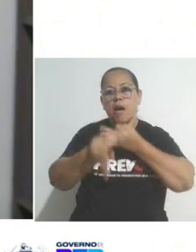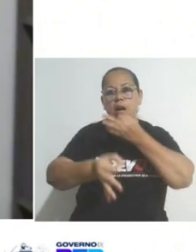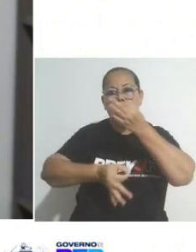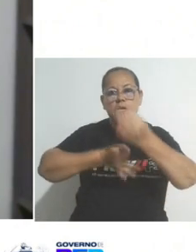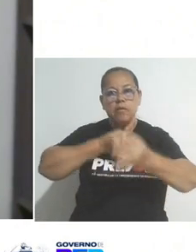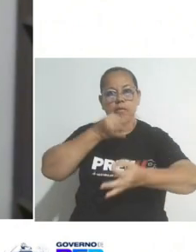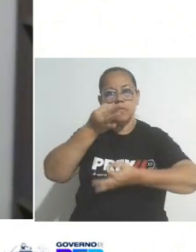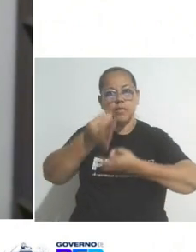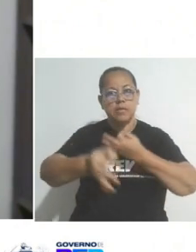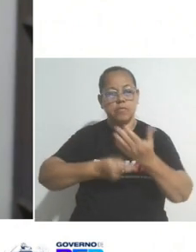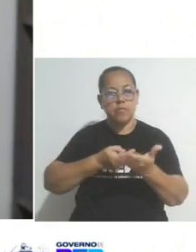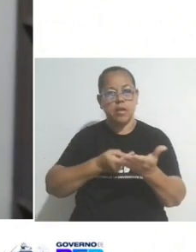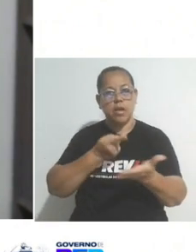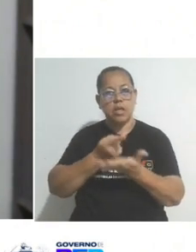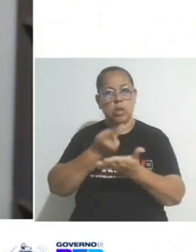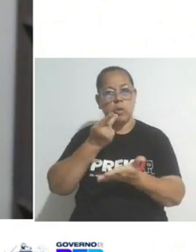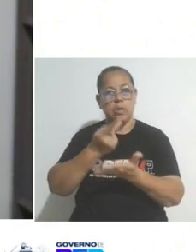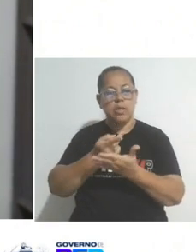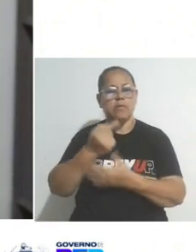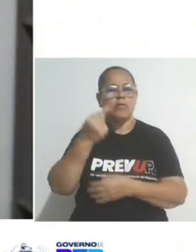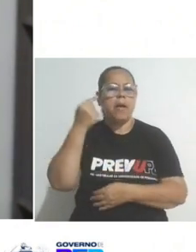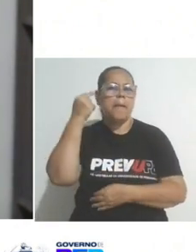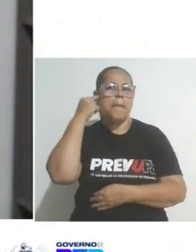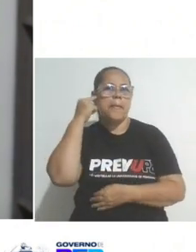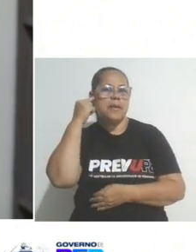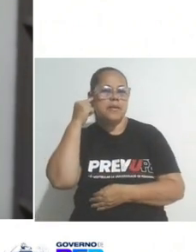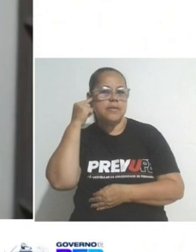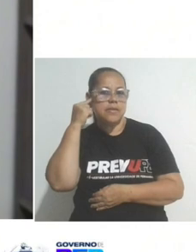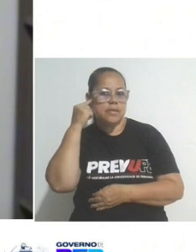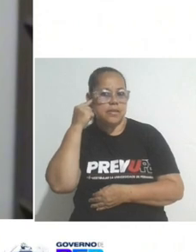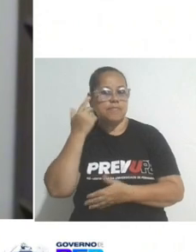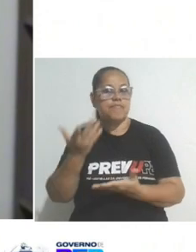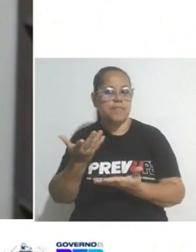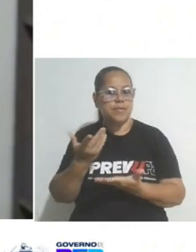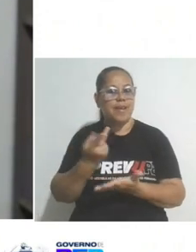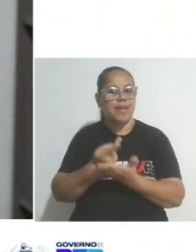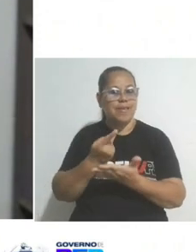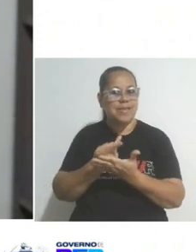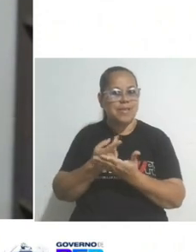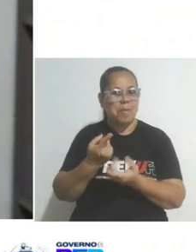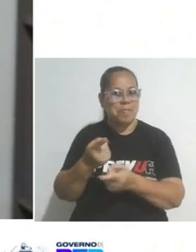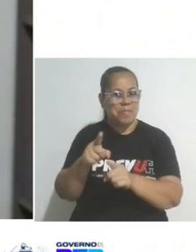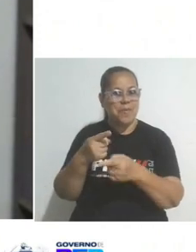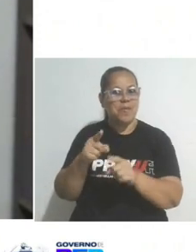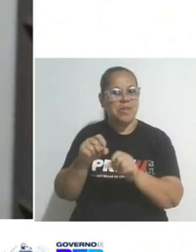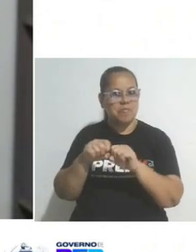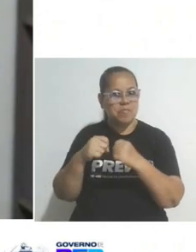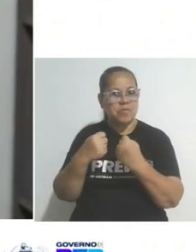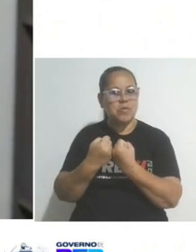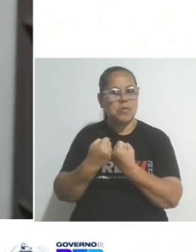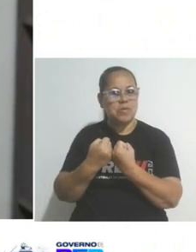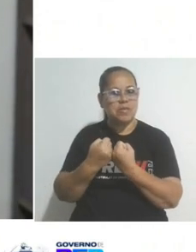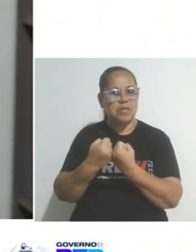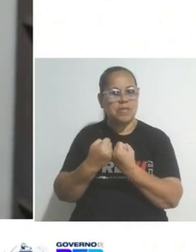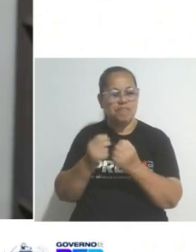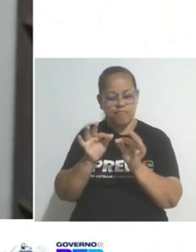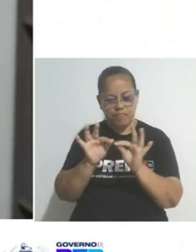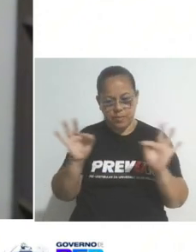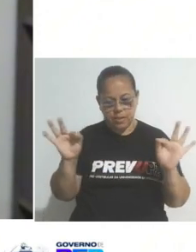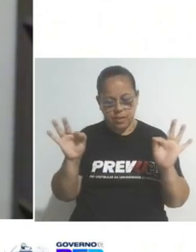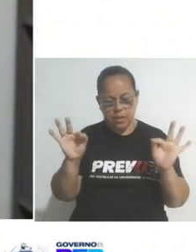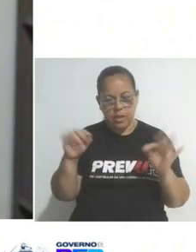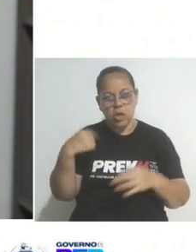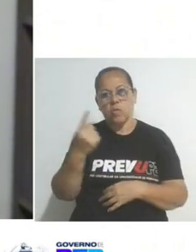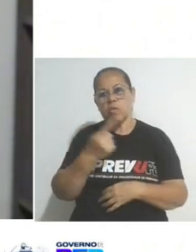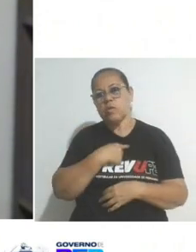construída é pensar o seguinte e aí é que vem a provocação sociológica dentro da letra quando a gente